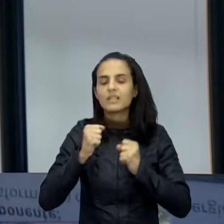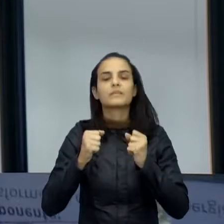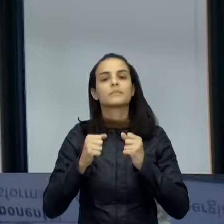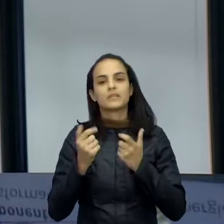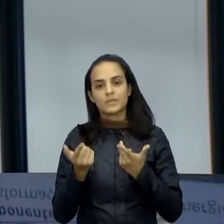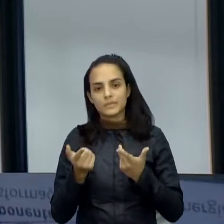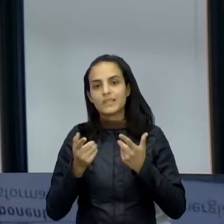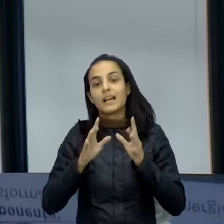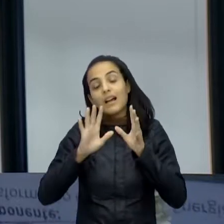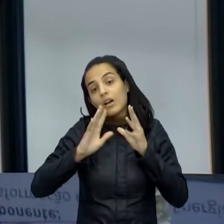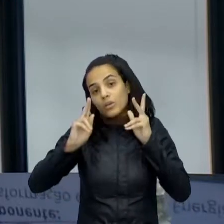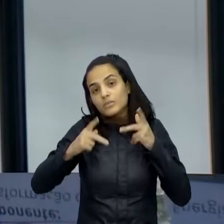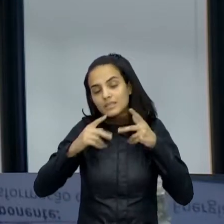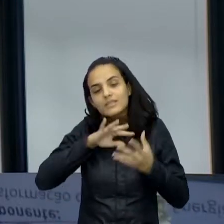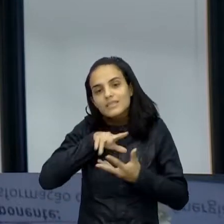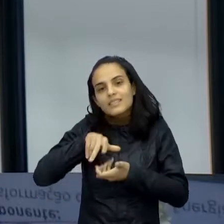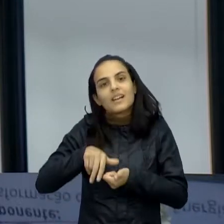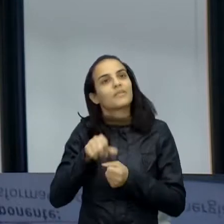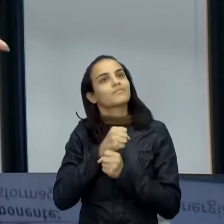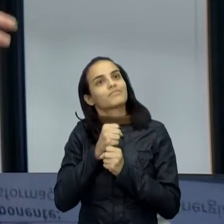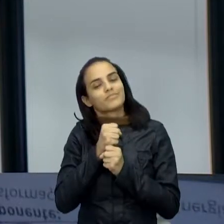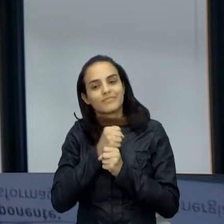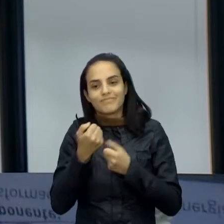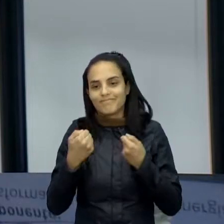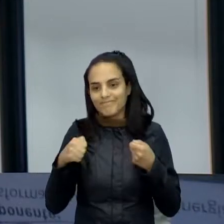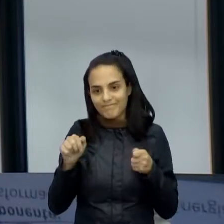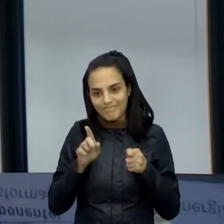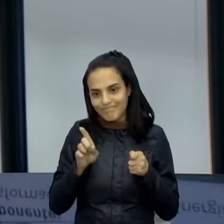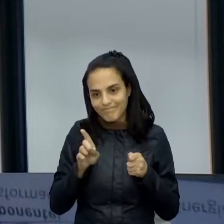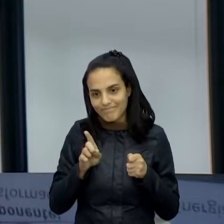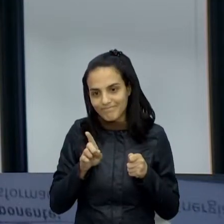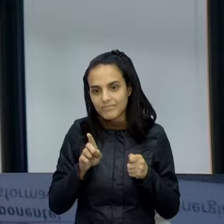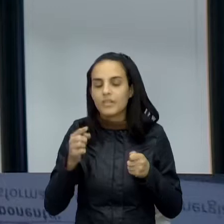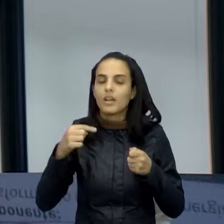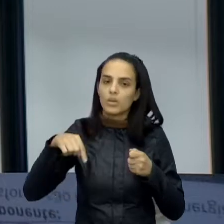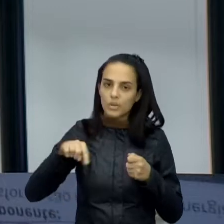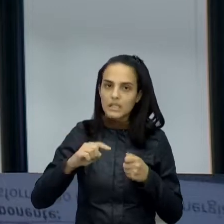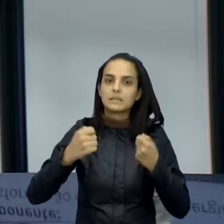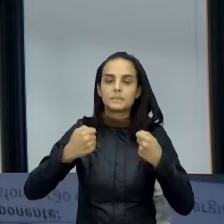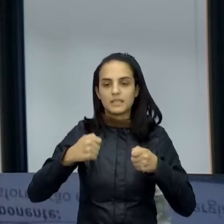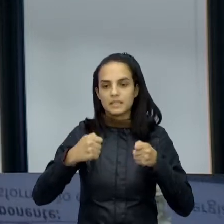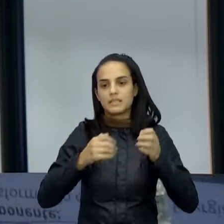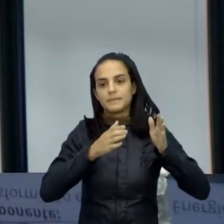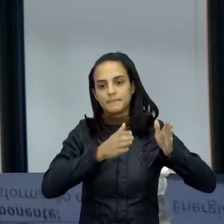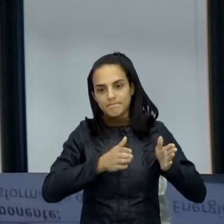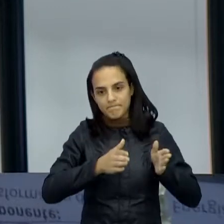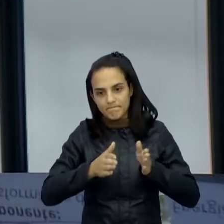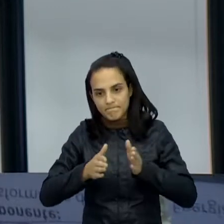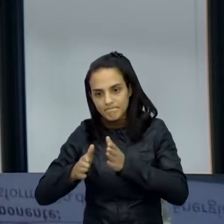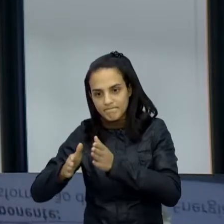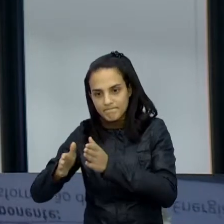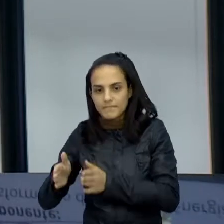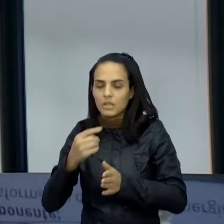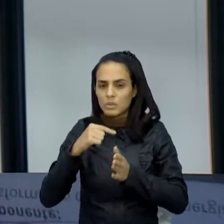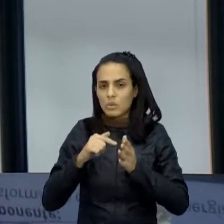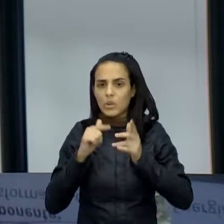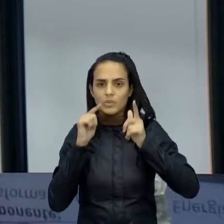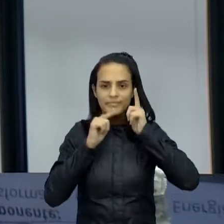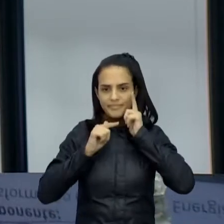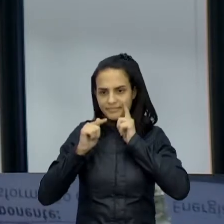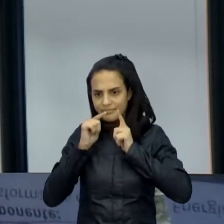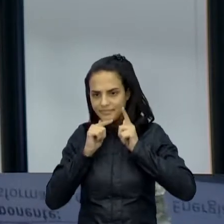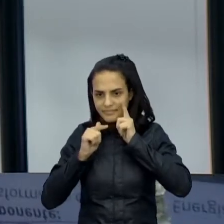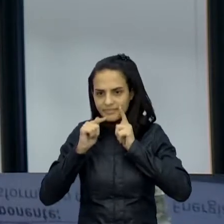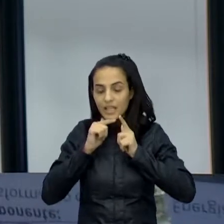humanidade não dura tanto tempo assim, não é? Então, quando a gente mexe, a gente tem que reorganizar da maneira que a gente conseguir para que